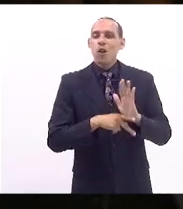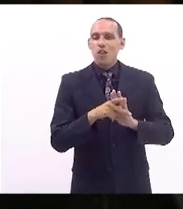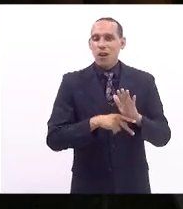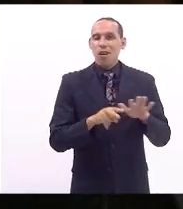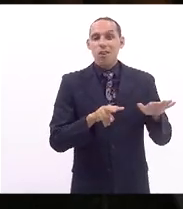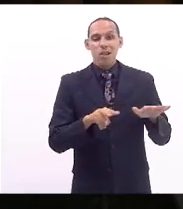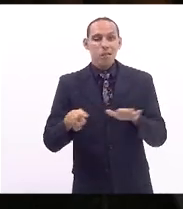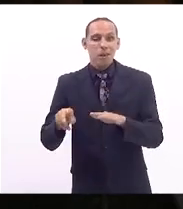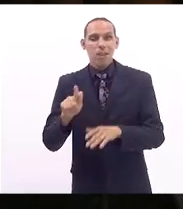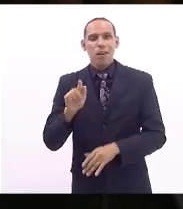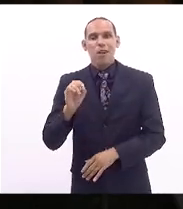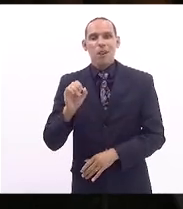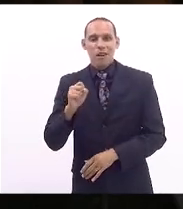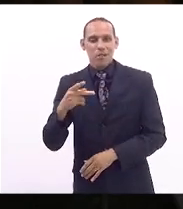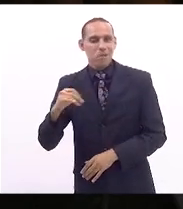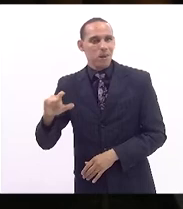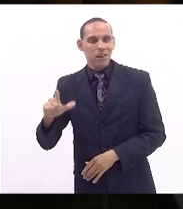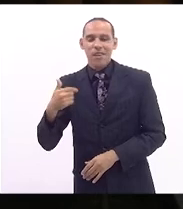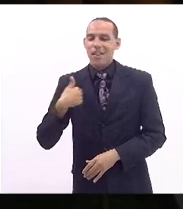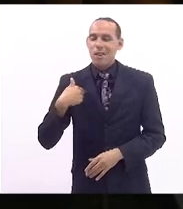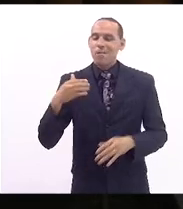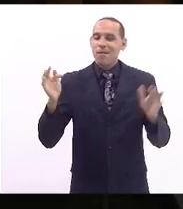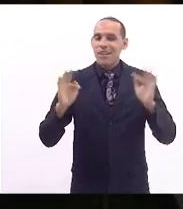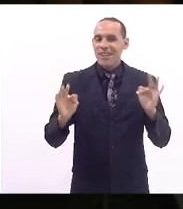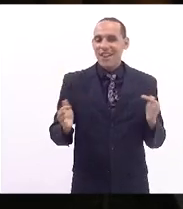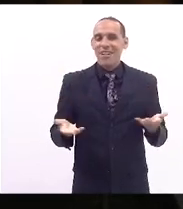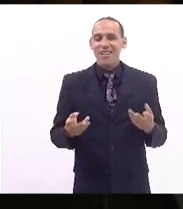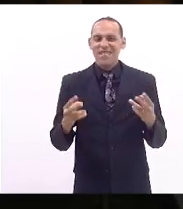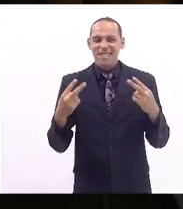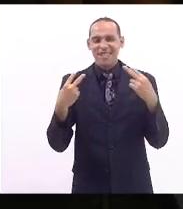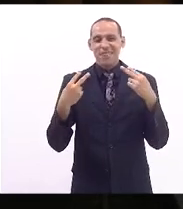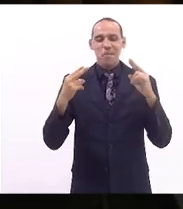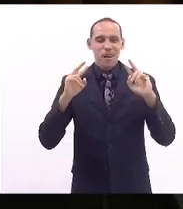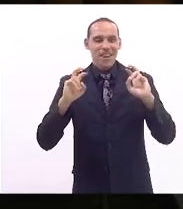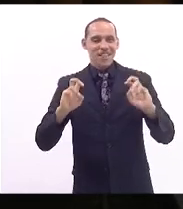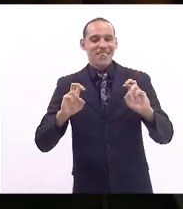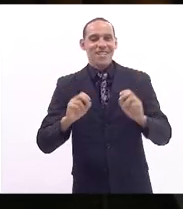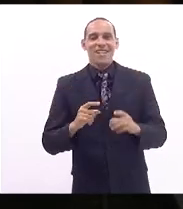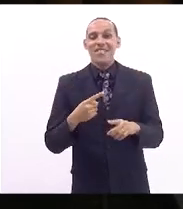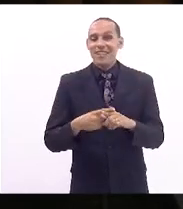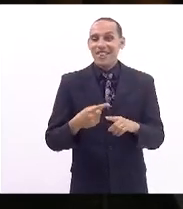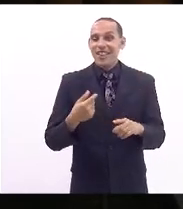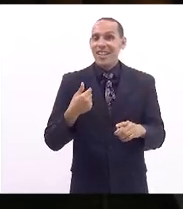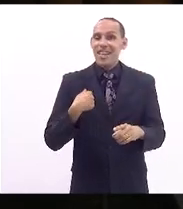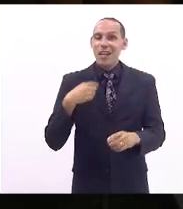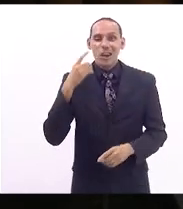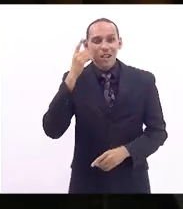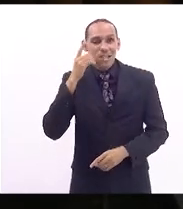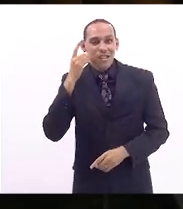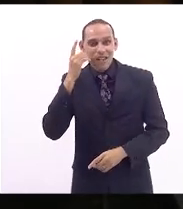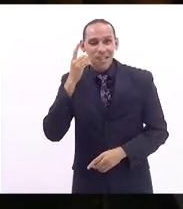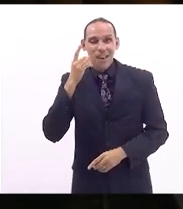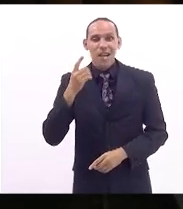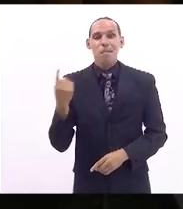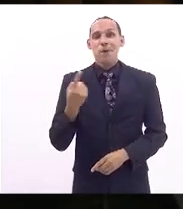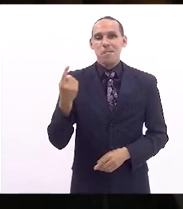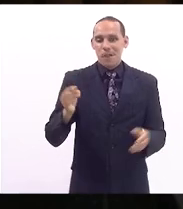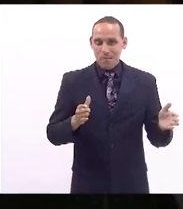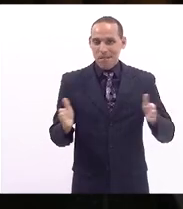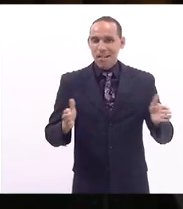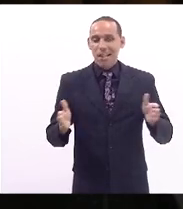então hoje eu tô feliz demais vocês podem estar percebendo no meu semblante por o deputado de primeiro mandato